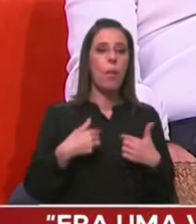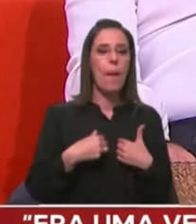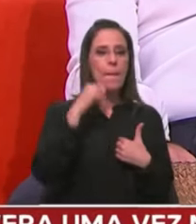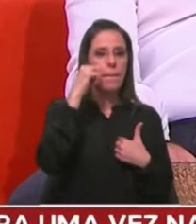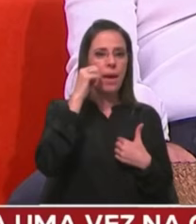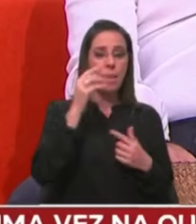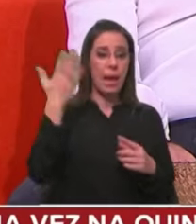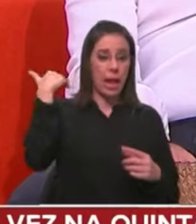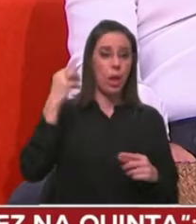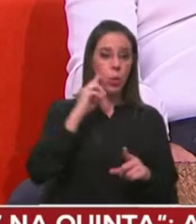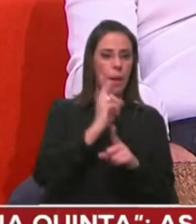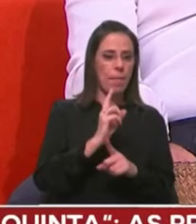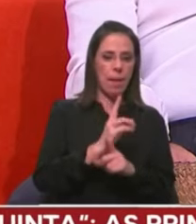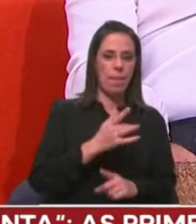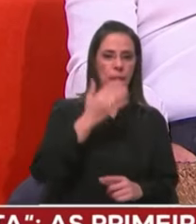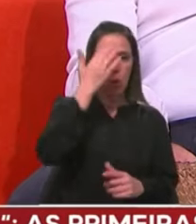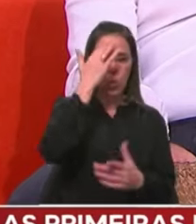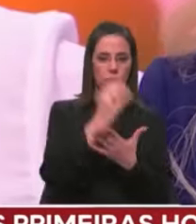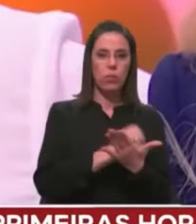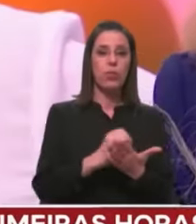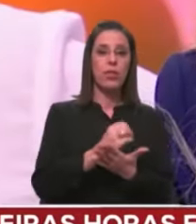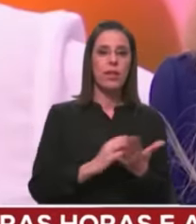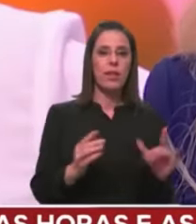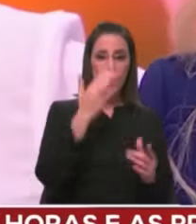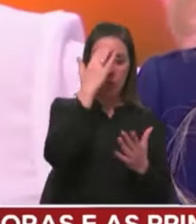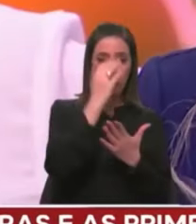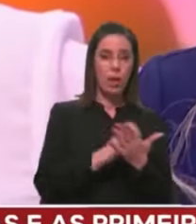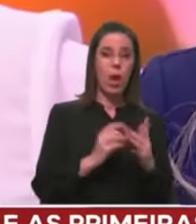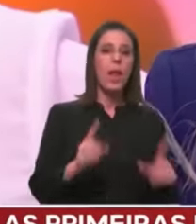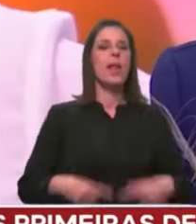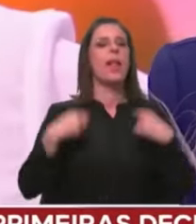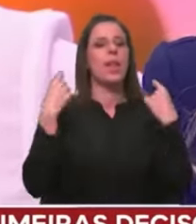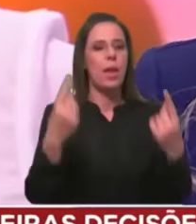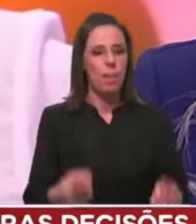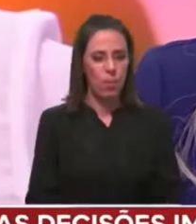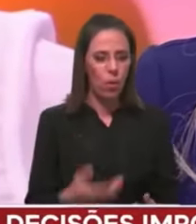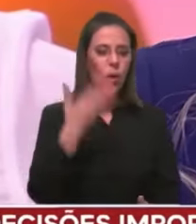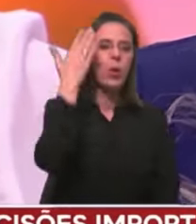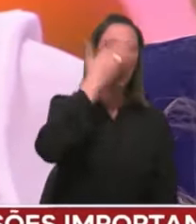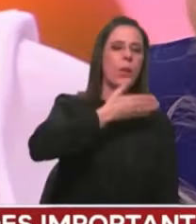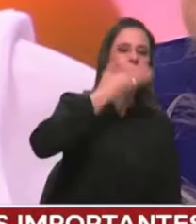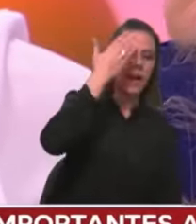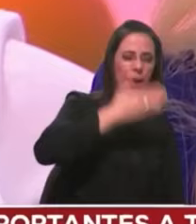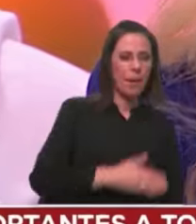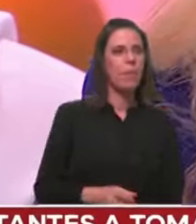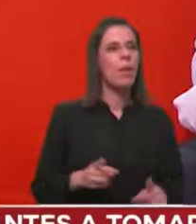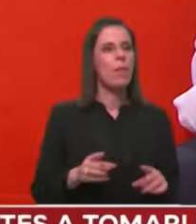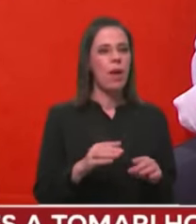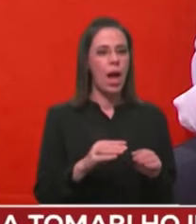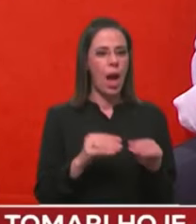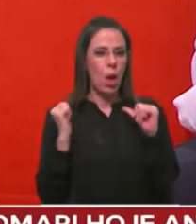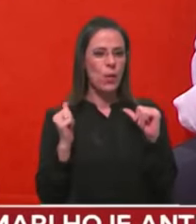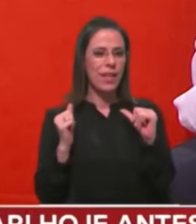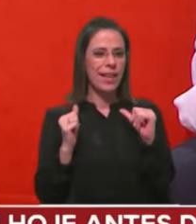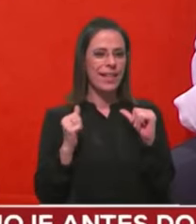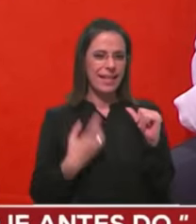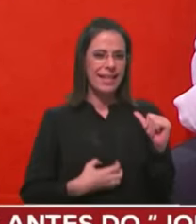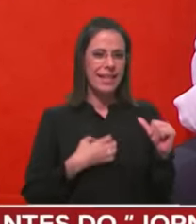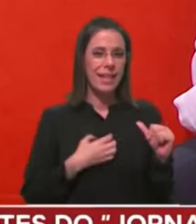apaixonada. Sim, naquele momento não tinha essa consciência, não. Depois, com o tempo... Mas foi a ausência dele depois, é